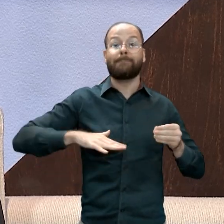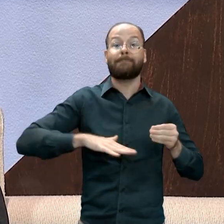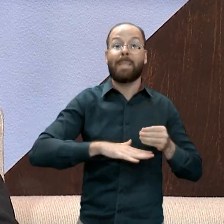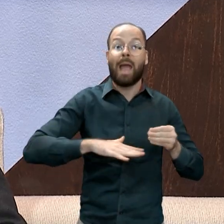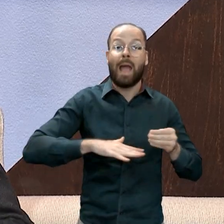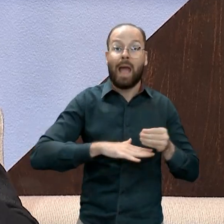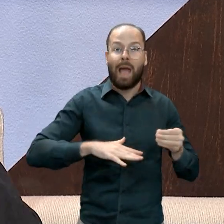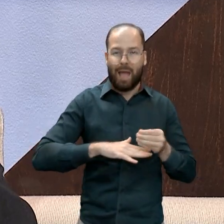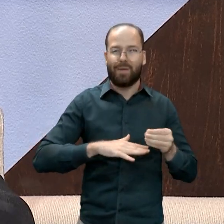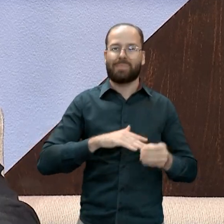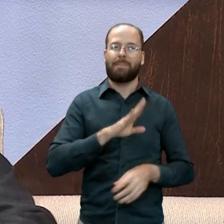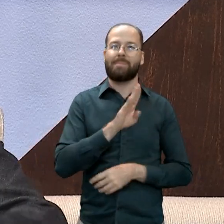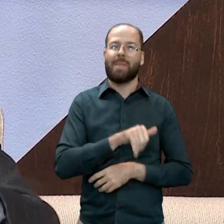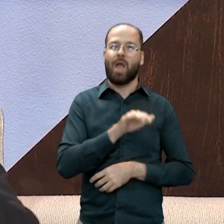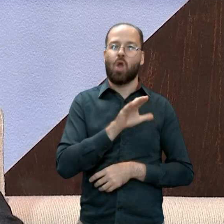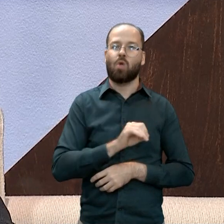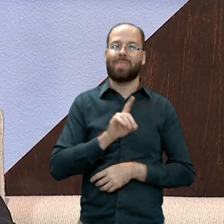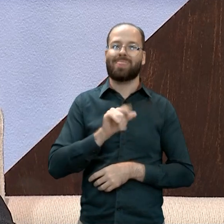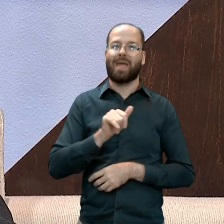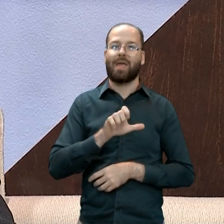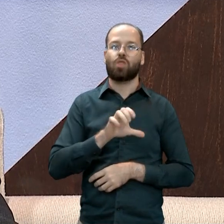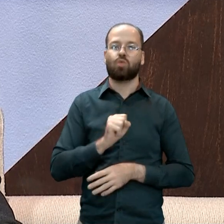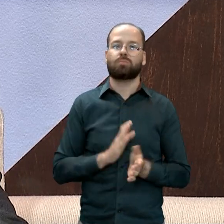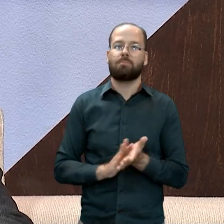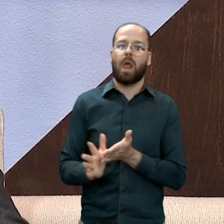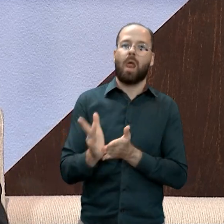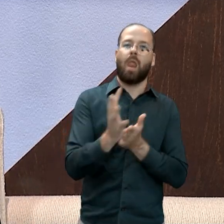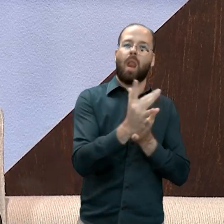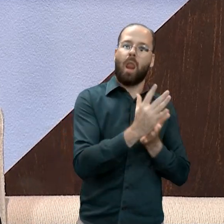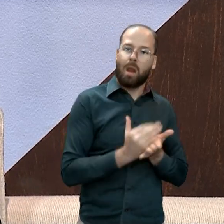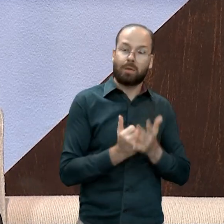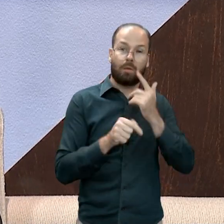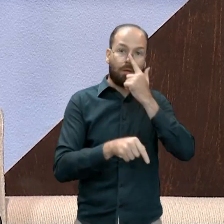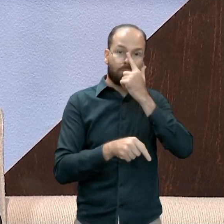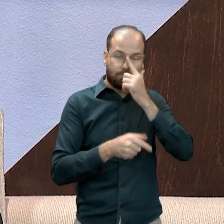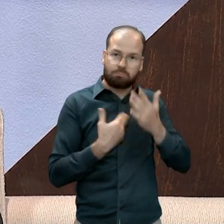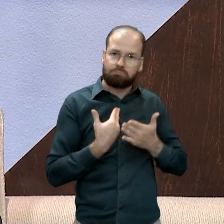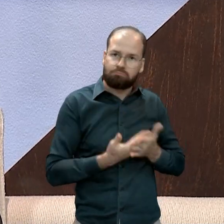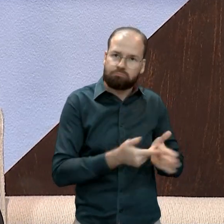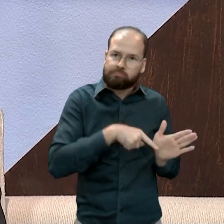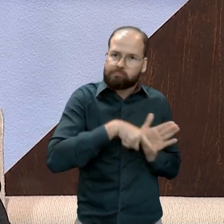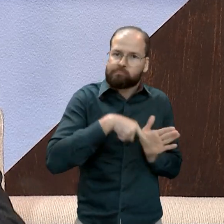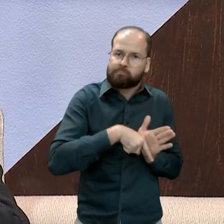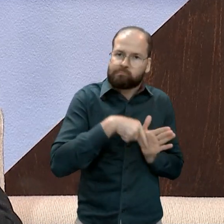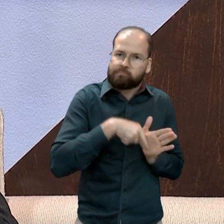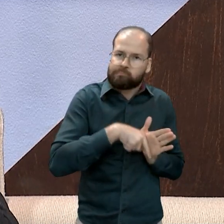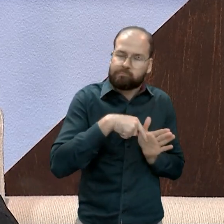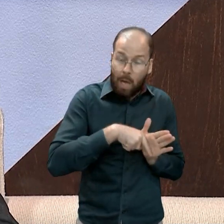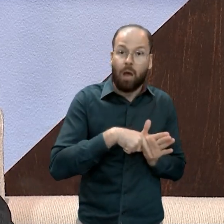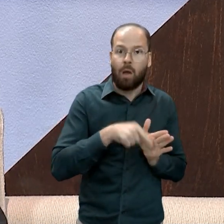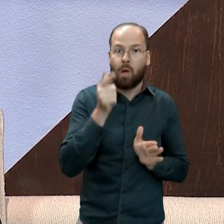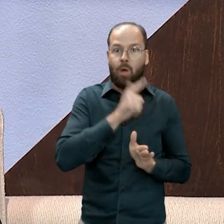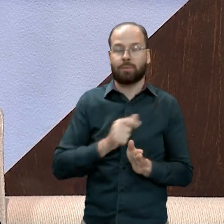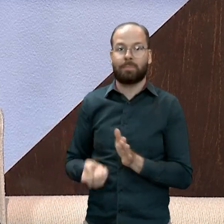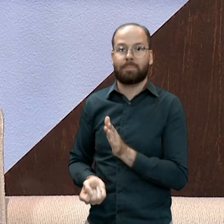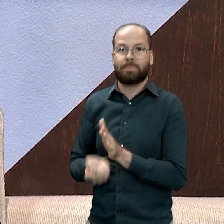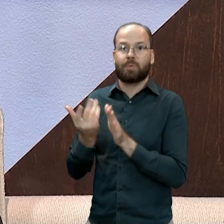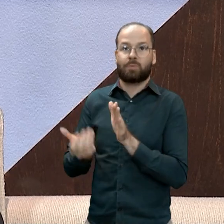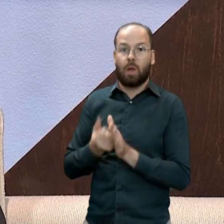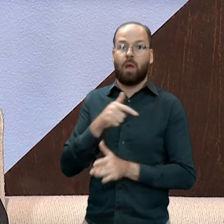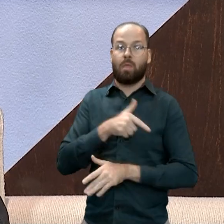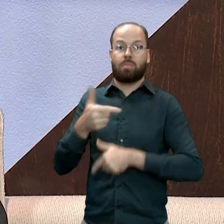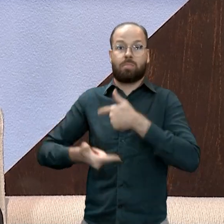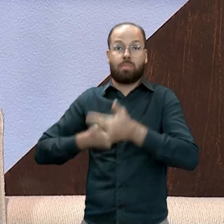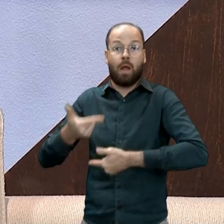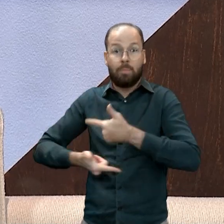UFG, estudando o envelhecimento de concretos, e a partir desse banco de dados ele vem trabalhando para